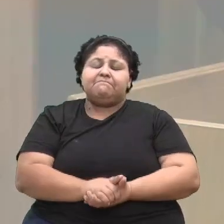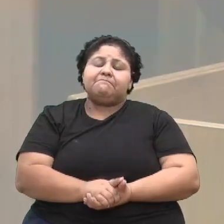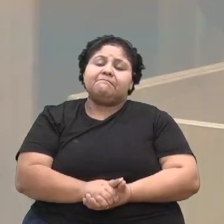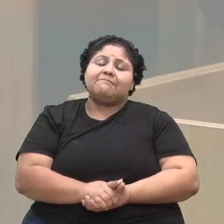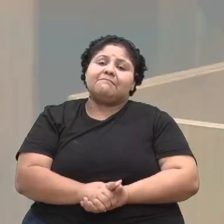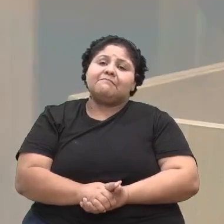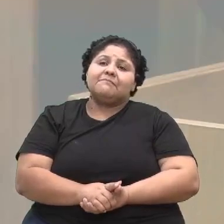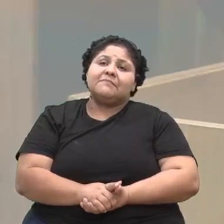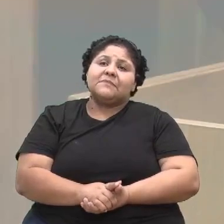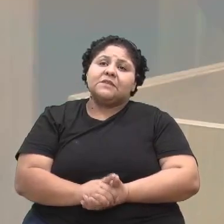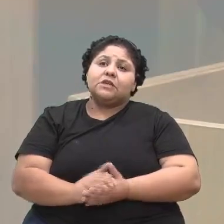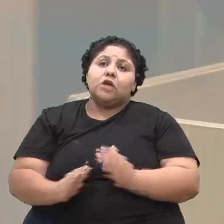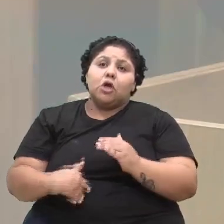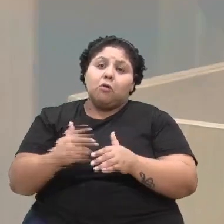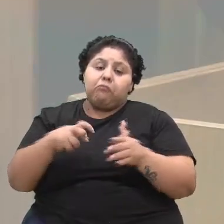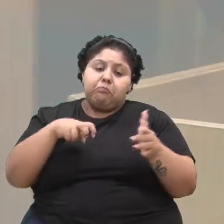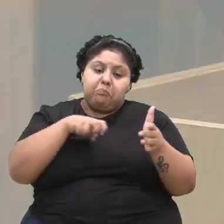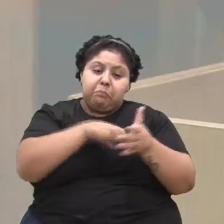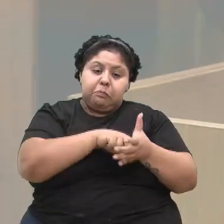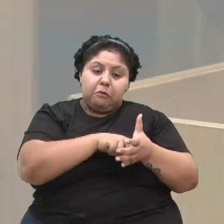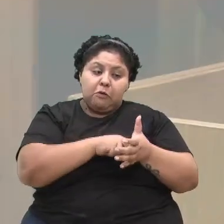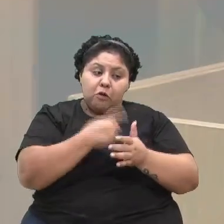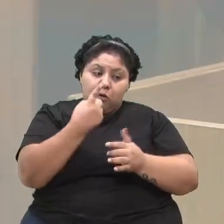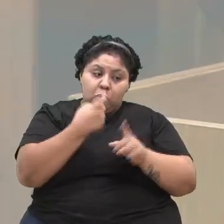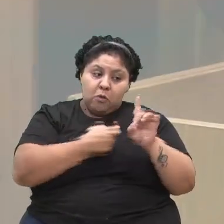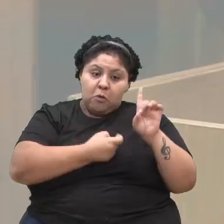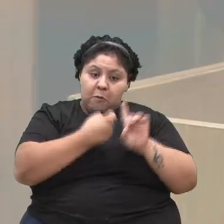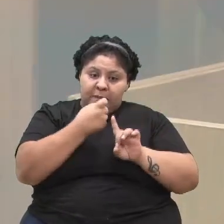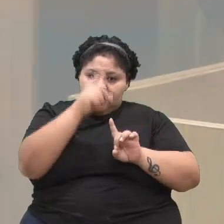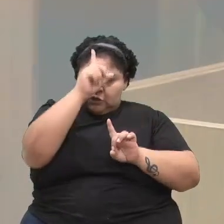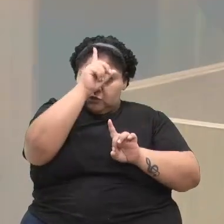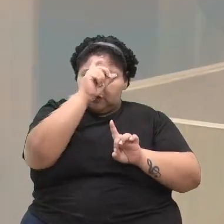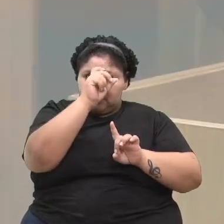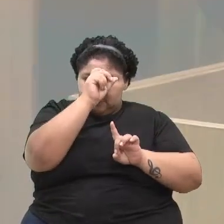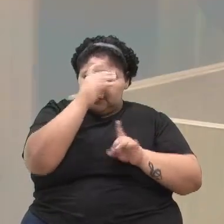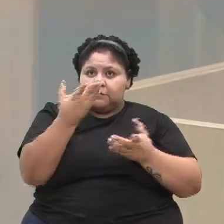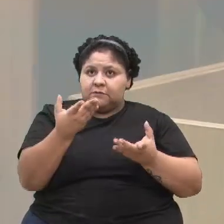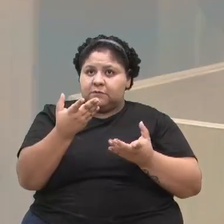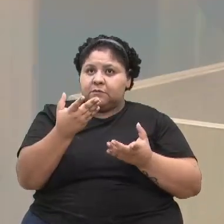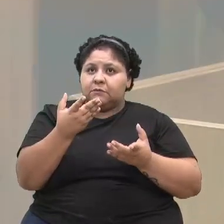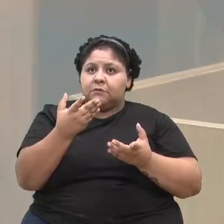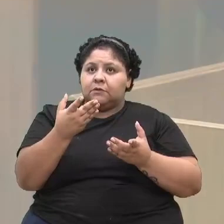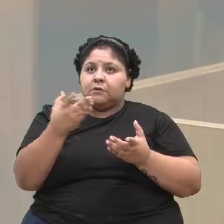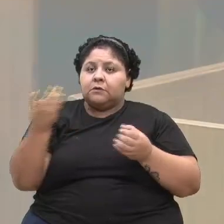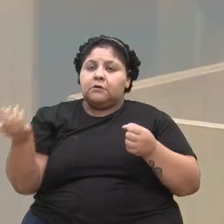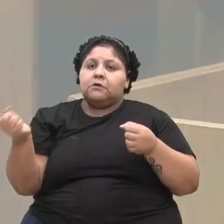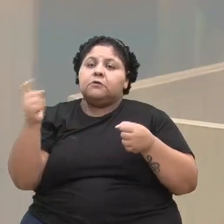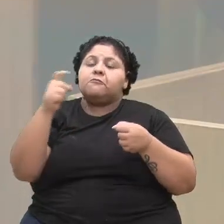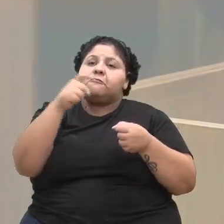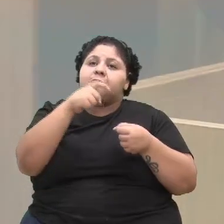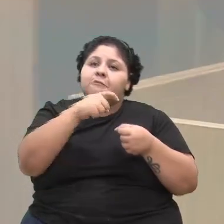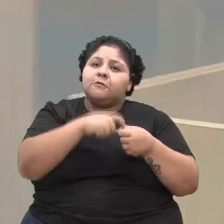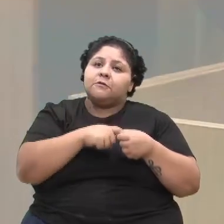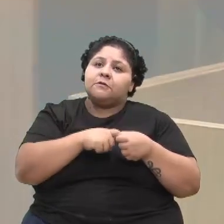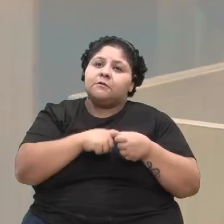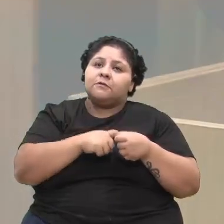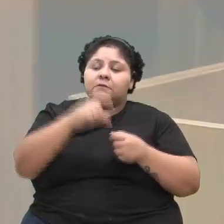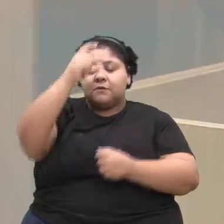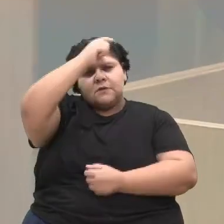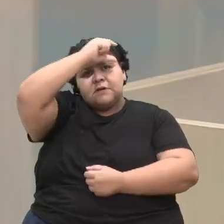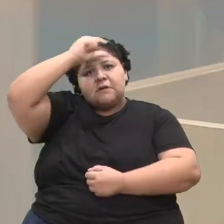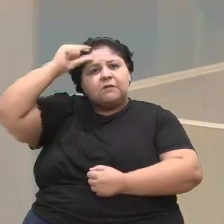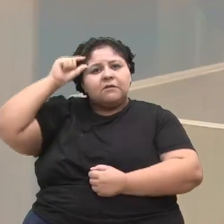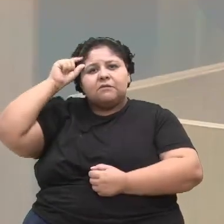Eu, quando me acidentei, fiquei um mês no hospital. Bem certo. Depois voltei mais. As enfermeiras lá